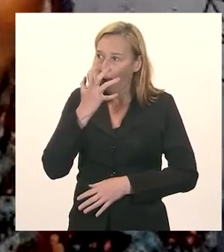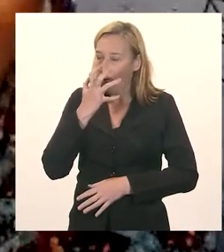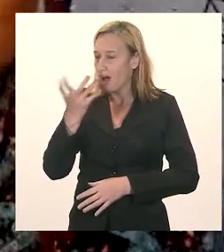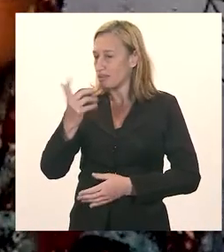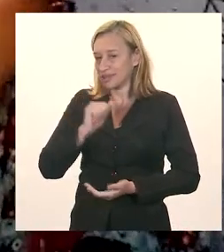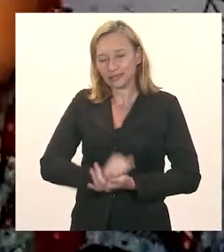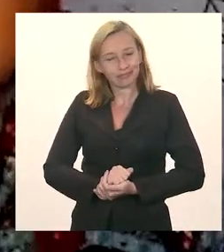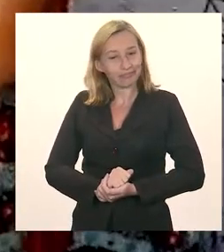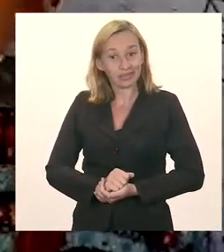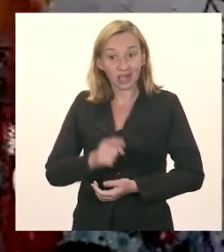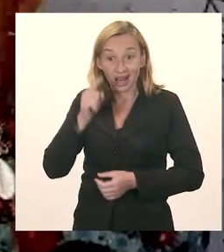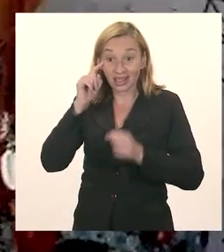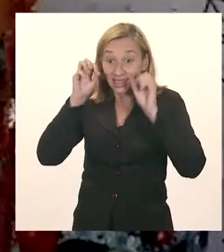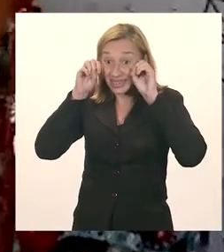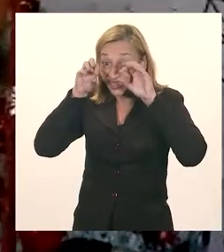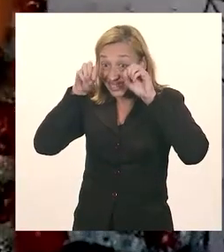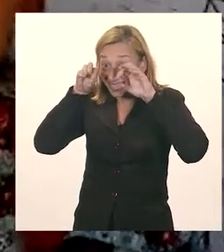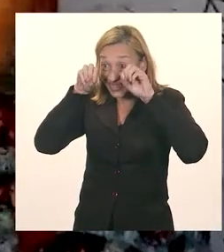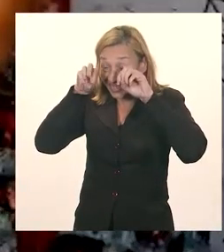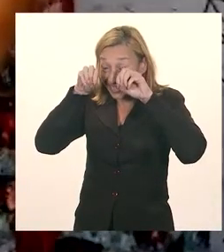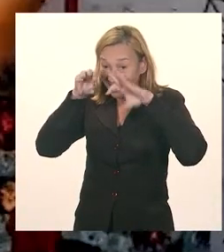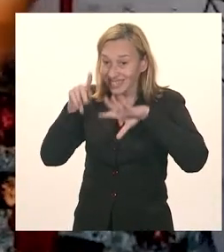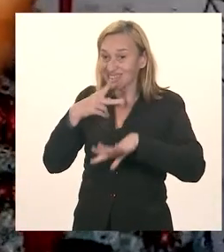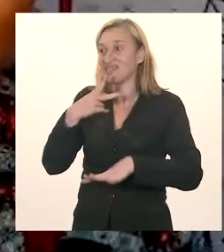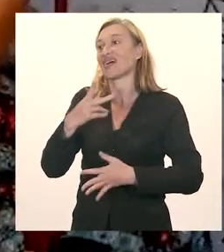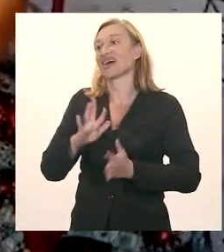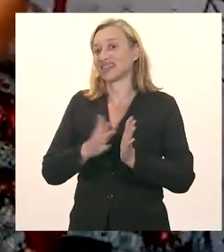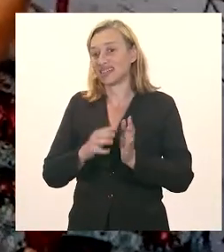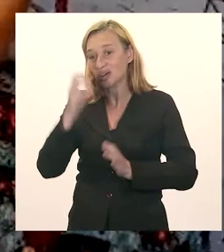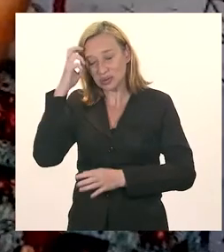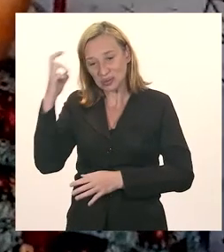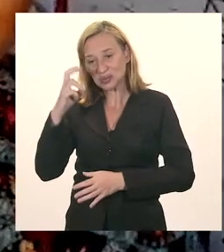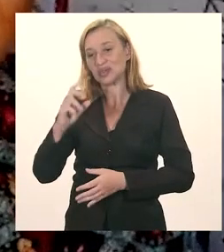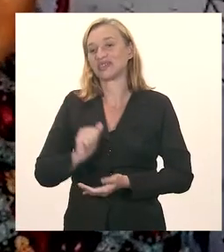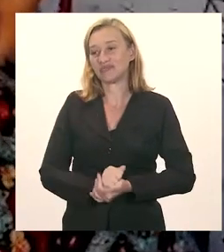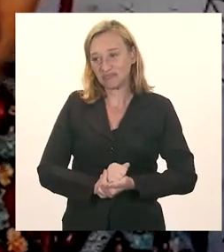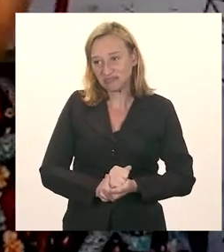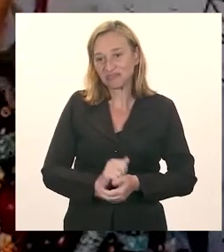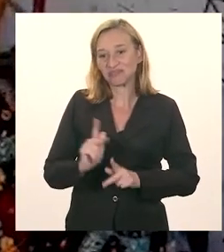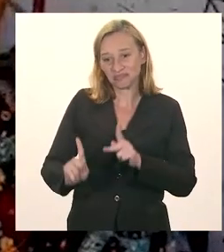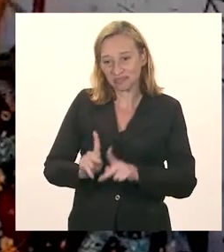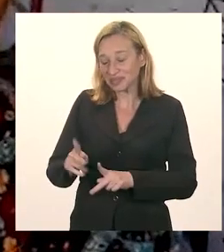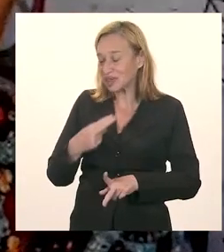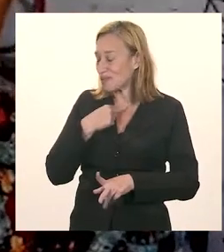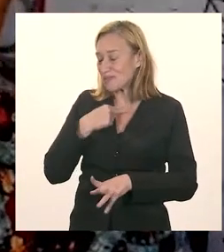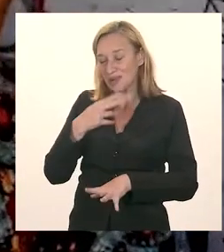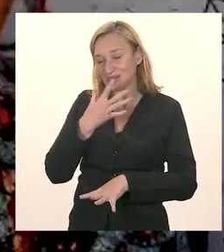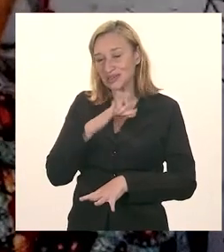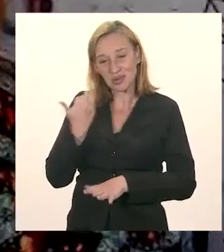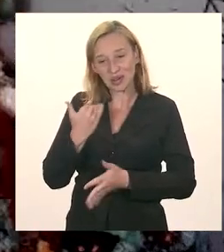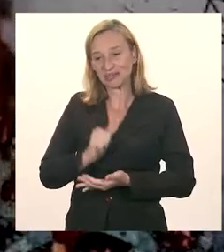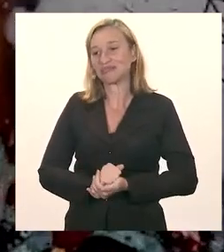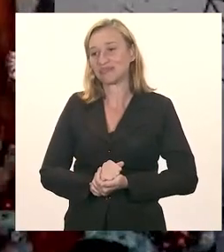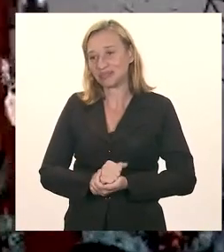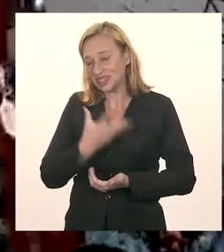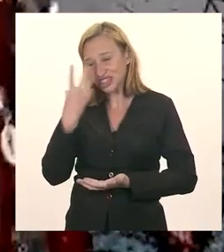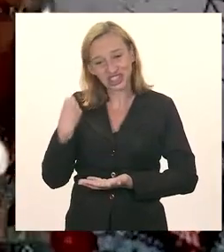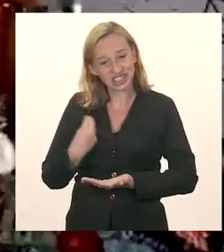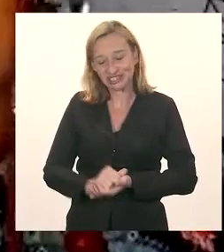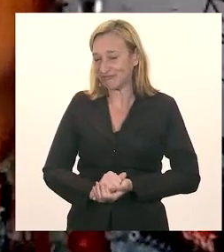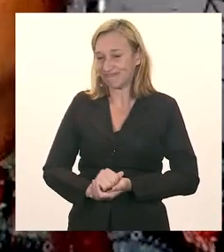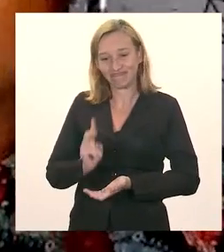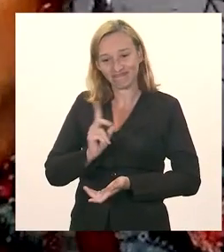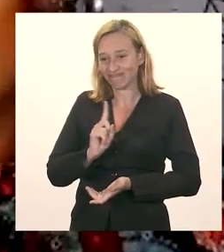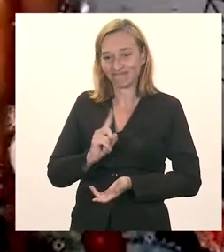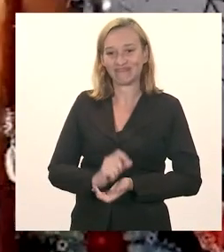tá? Como os olhos deles brilham quando falam da cultura popular. E que isso não pode deixar morrer. A mesma coisa